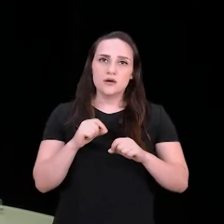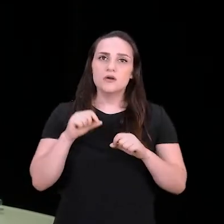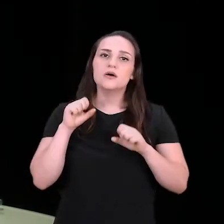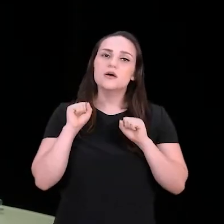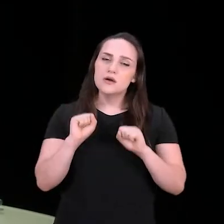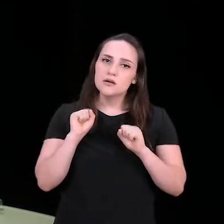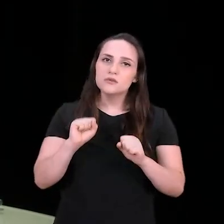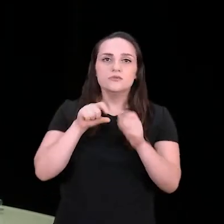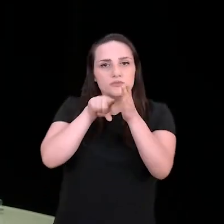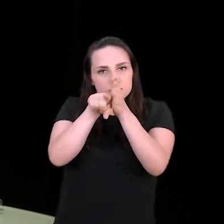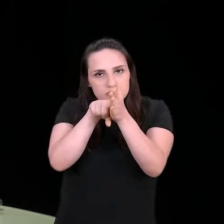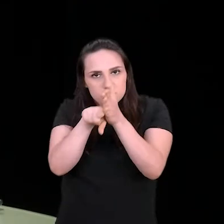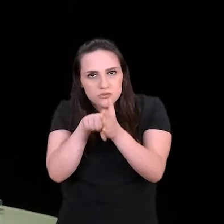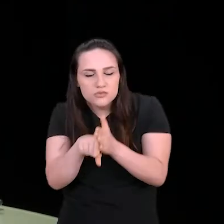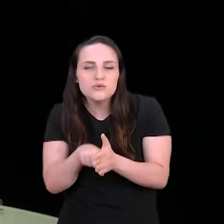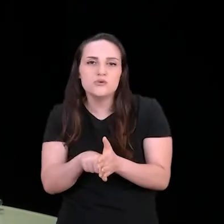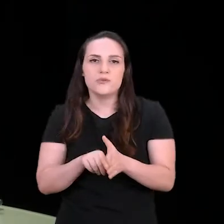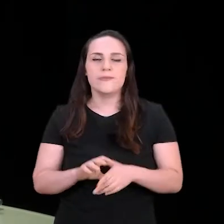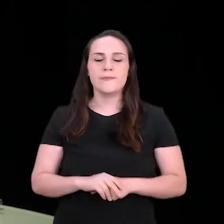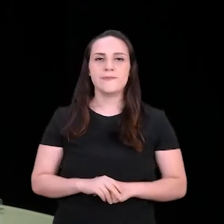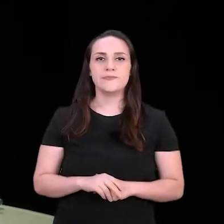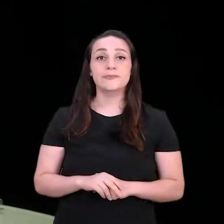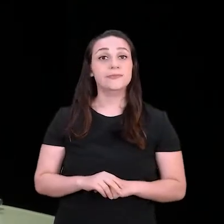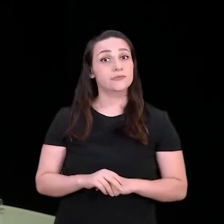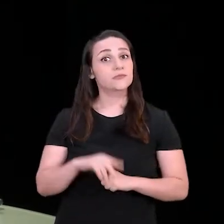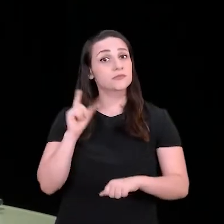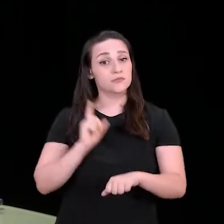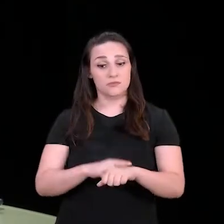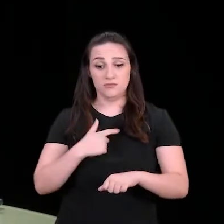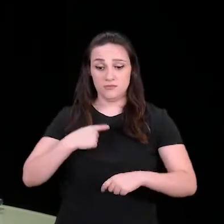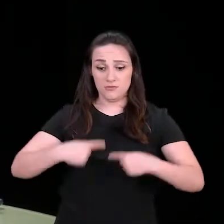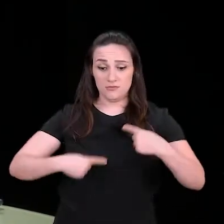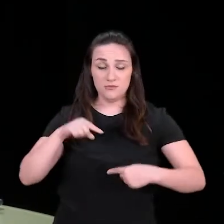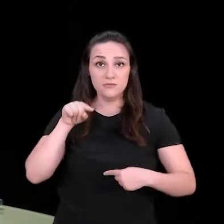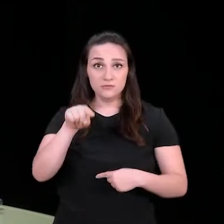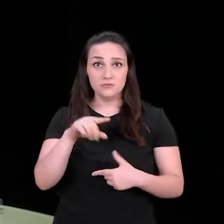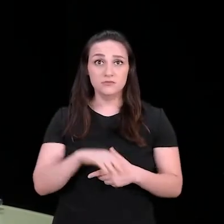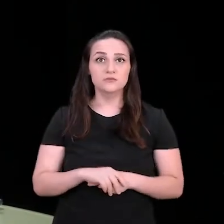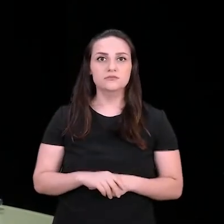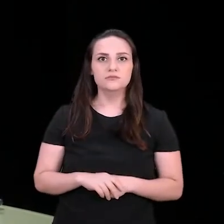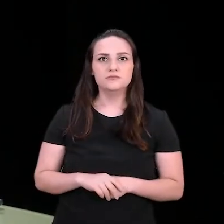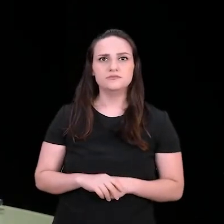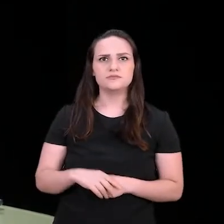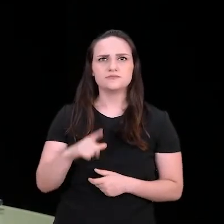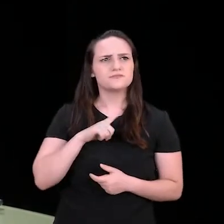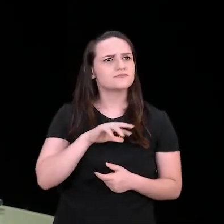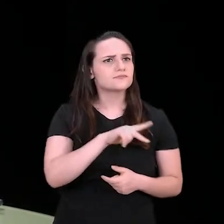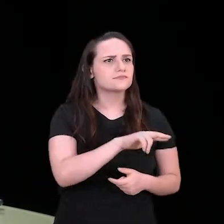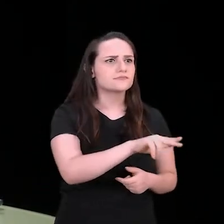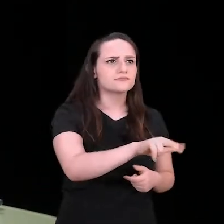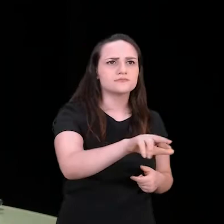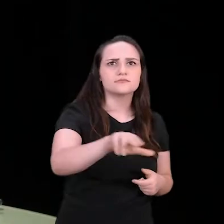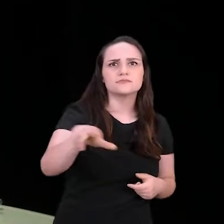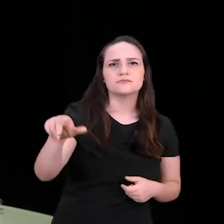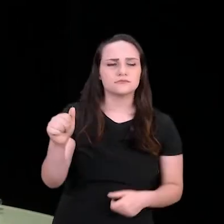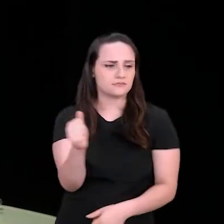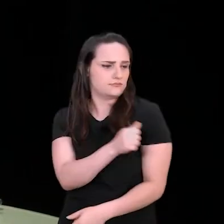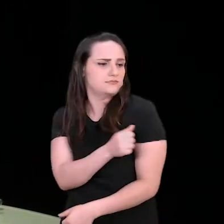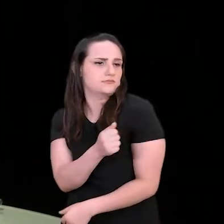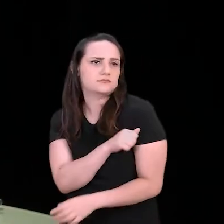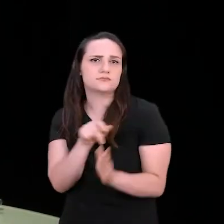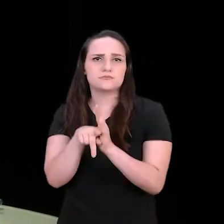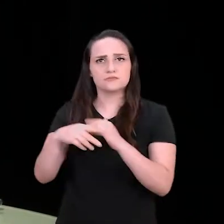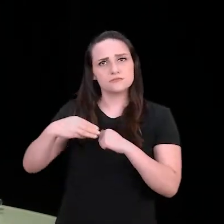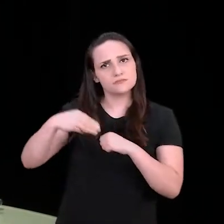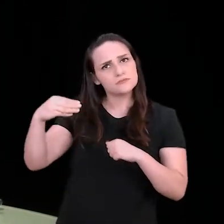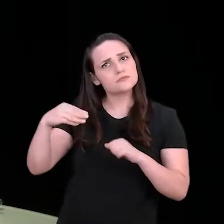continuar investigando isso, né? Enquanto a gente está discutindo isso aqui, a gente tem vários alunos, né, do